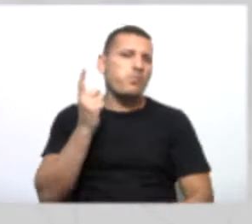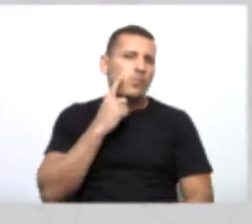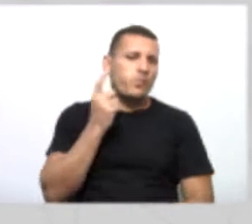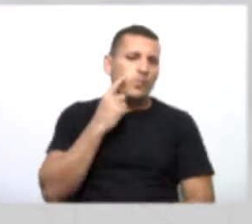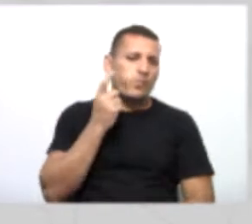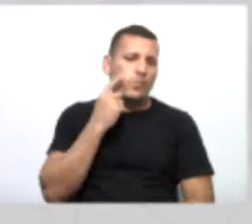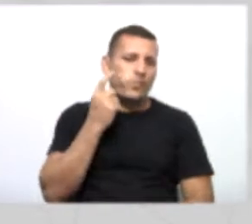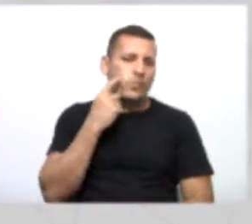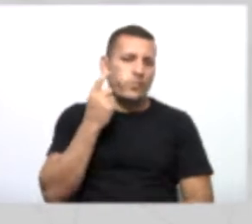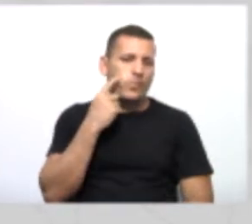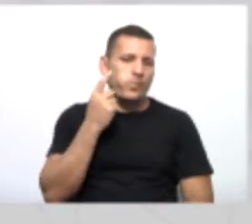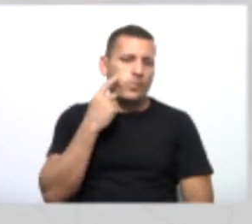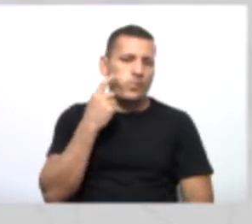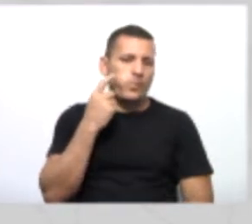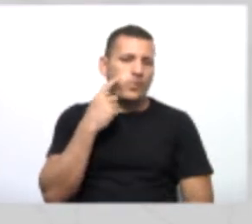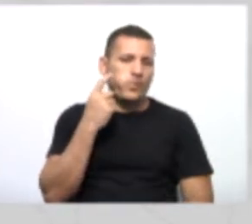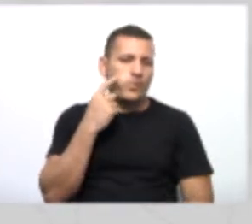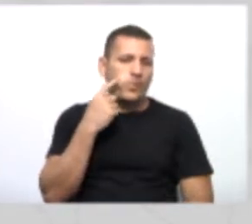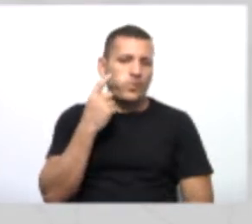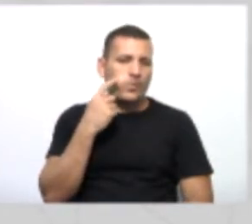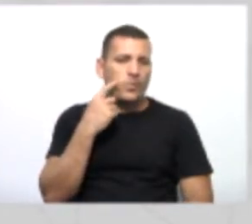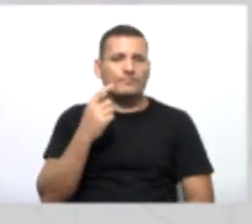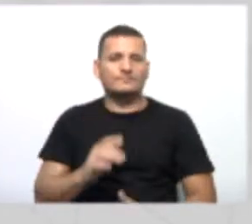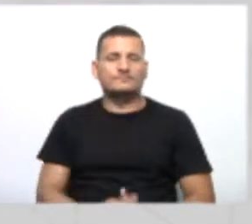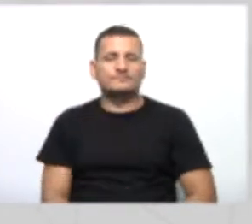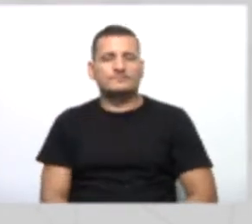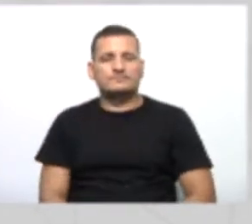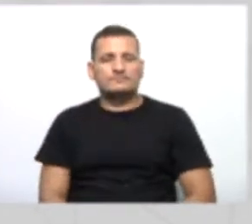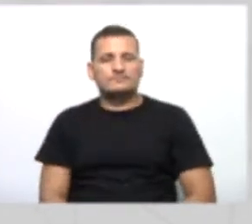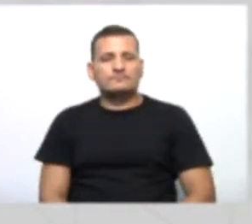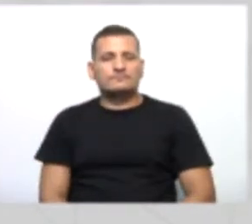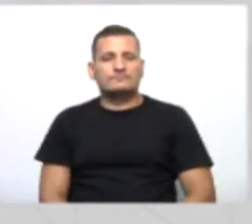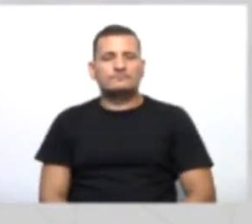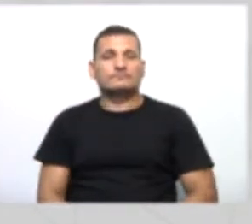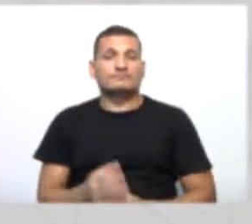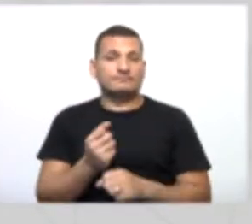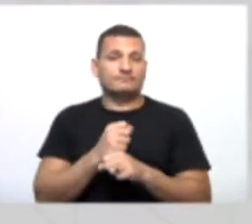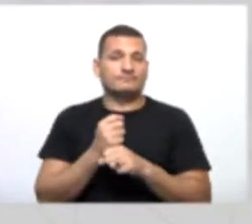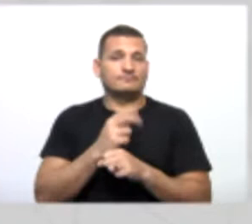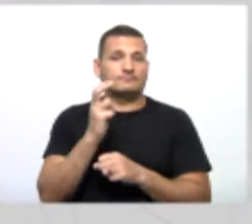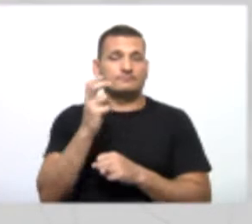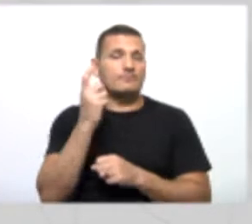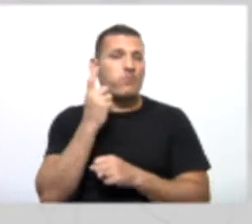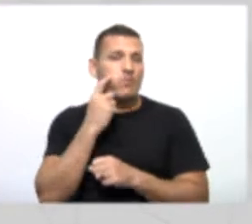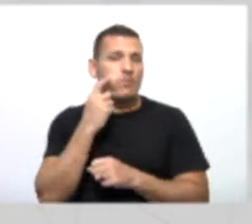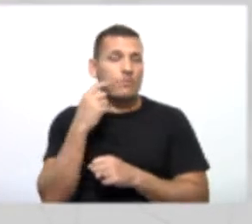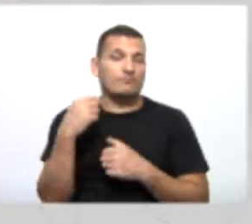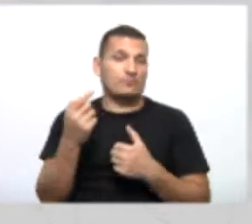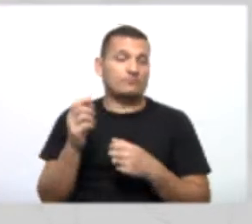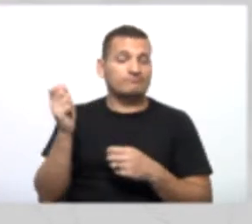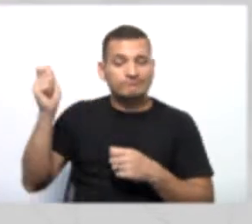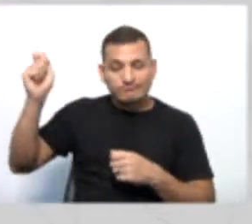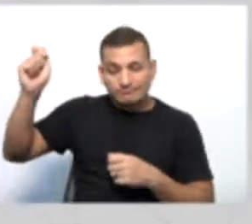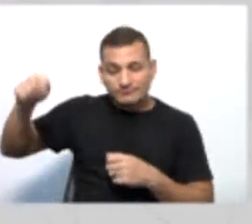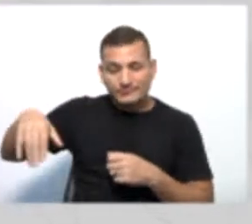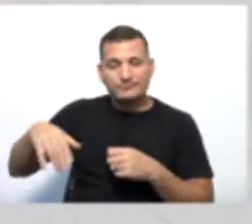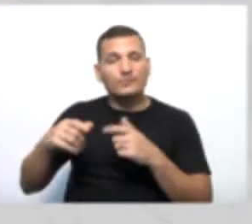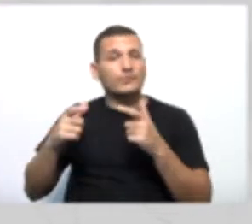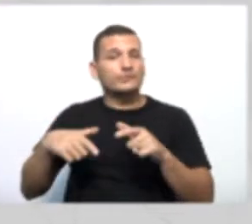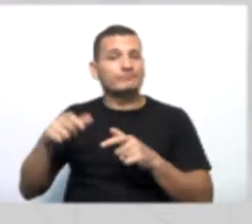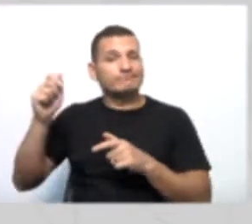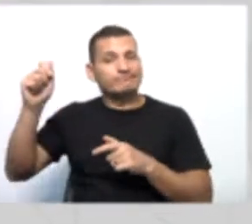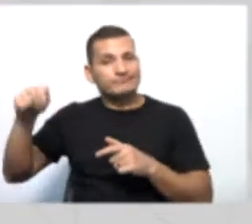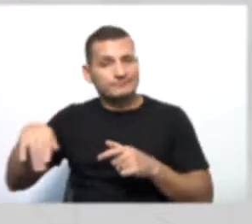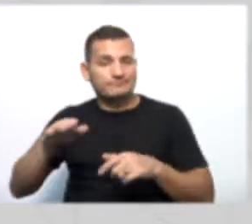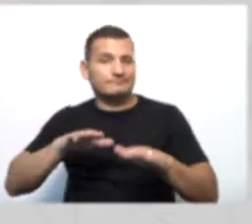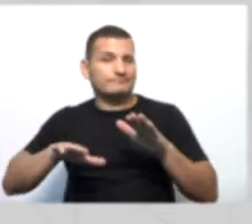Mas vejo muitos jovens que gostam, tá? Muitas pessoas que gostam de mascar. 5 anos. Cuidado onde você joga esse chicletinho aí no chão,